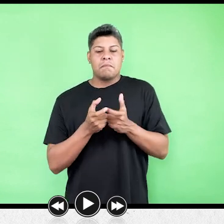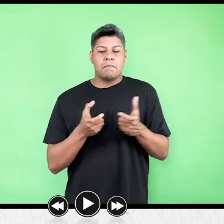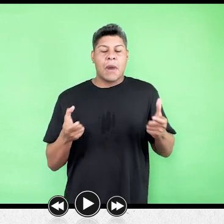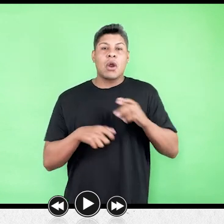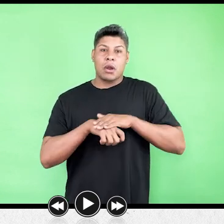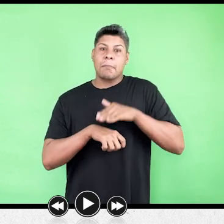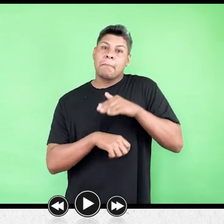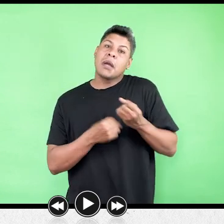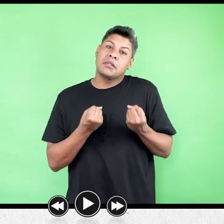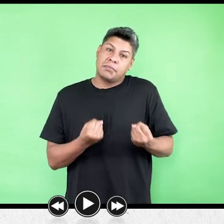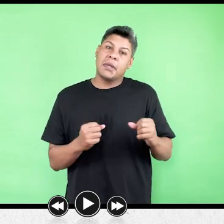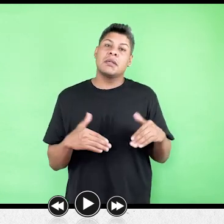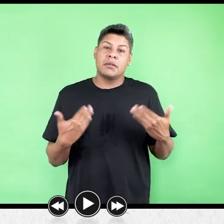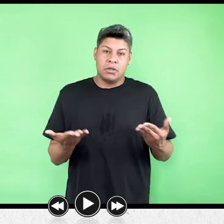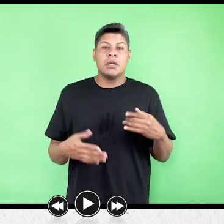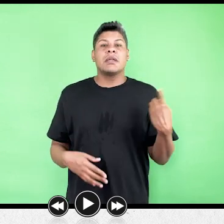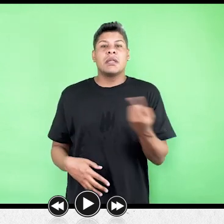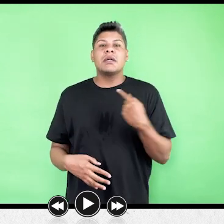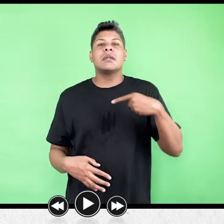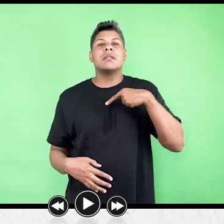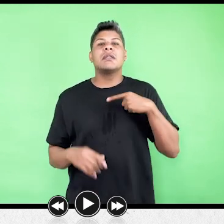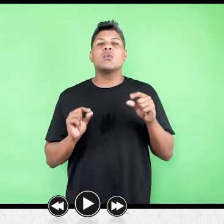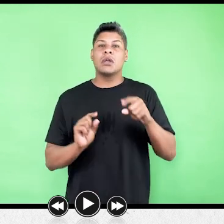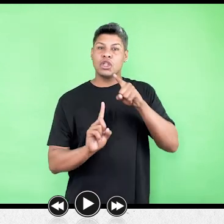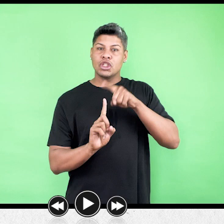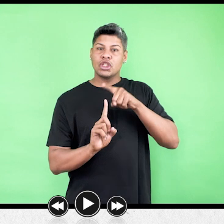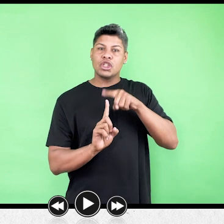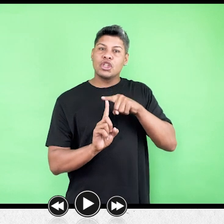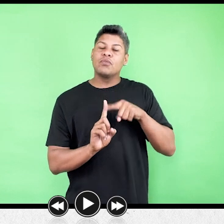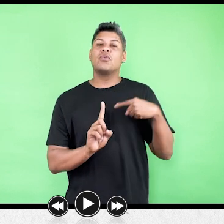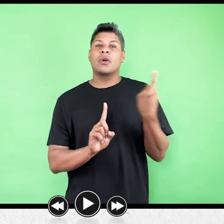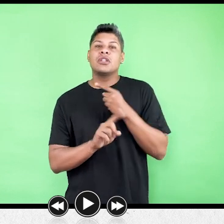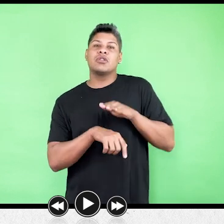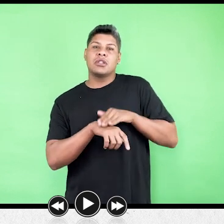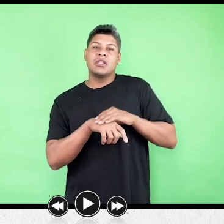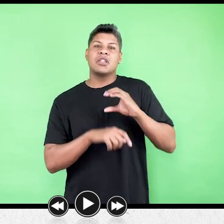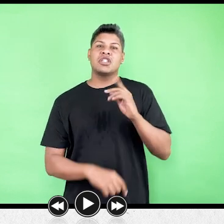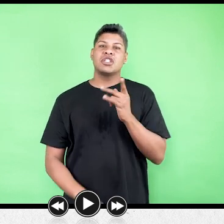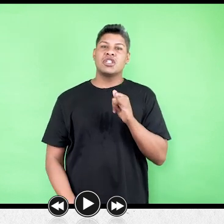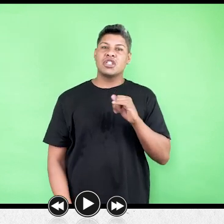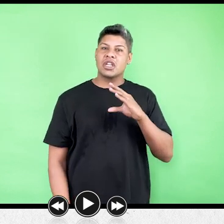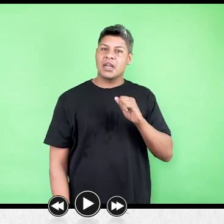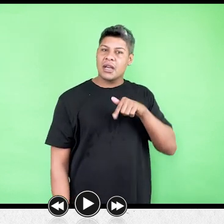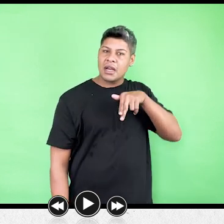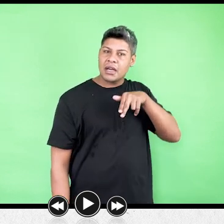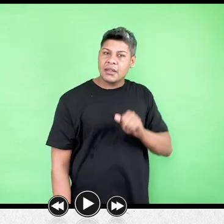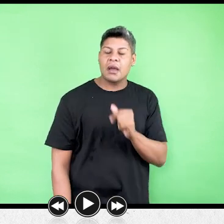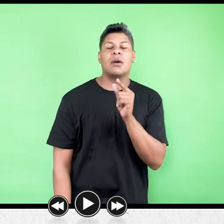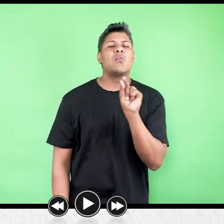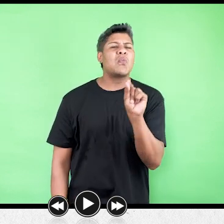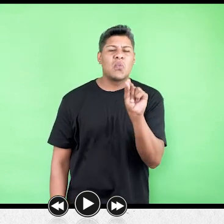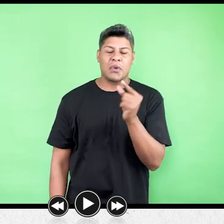mais pesados. Então, a gente tem aqui, né, um tipo de floculador que a gente chama de chicana, que é um floculador hidráulico, onde a água ela